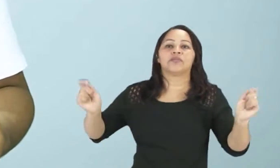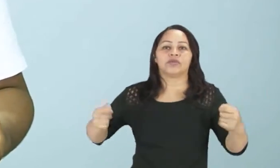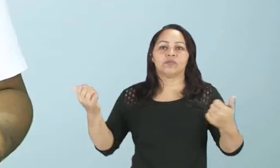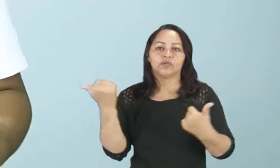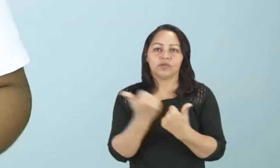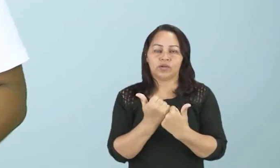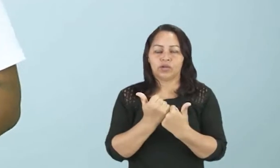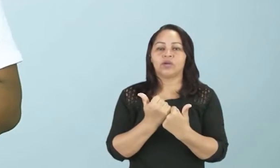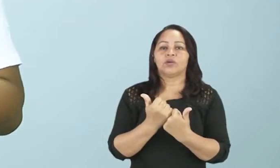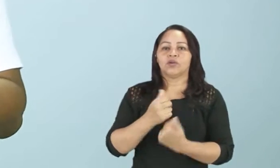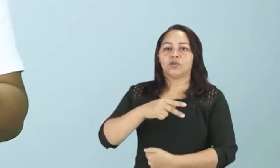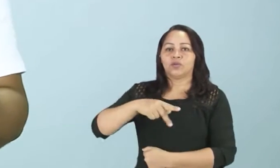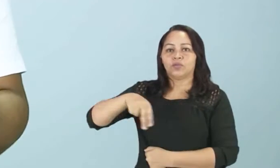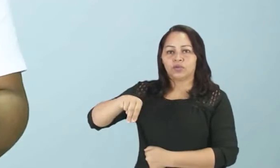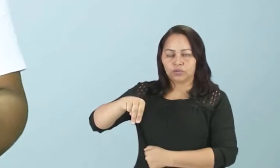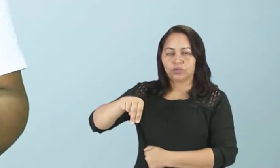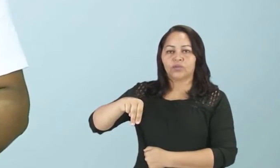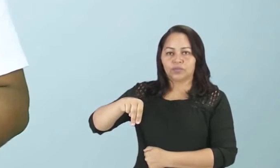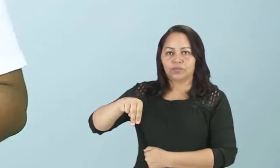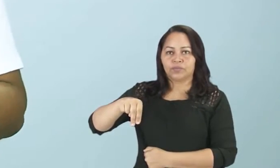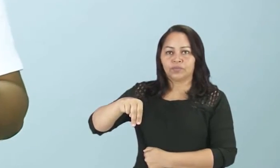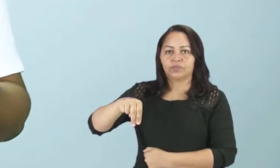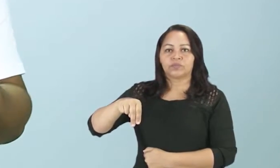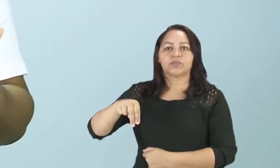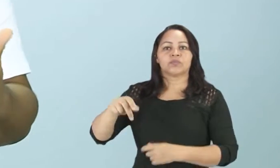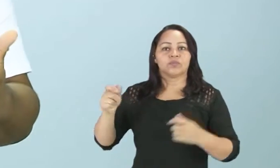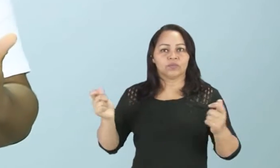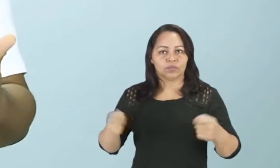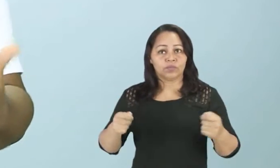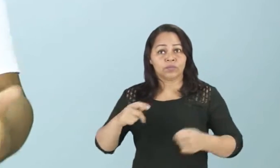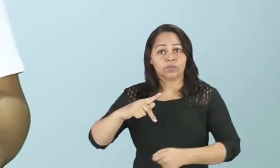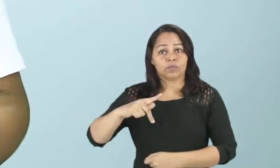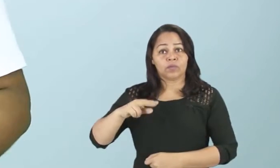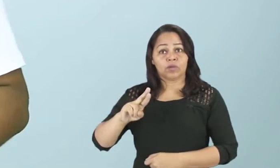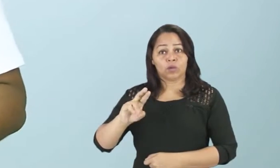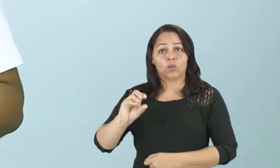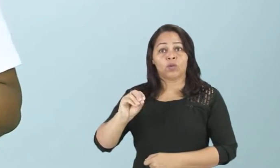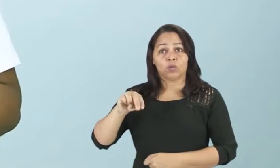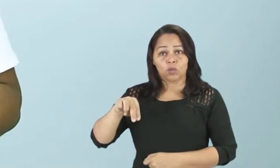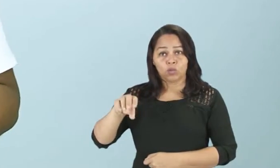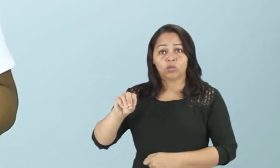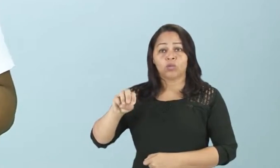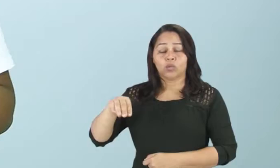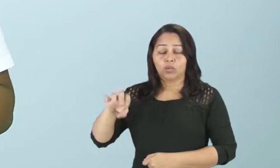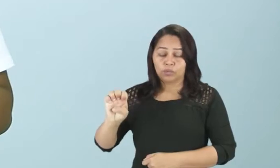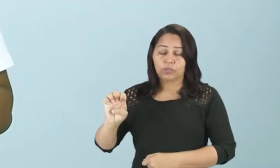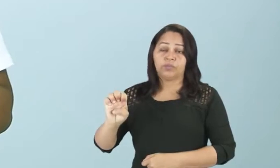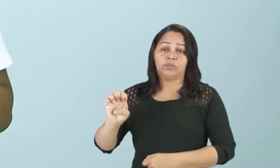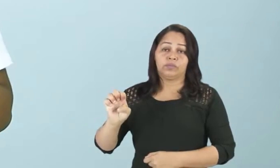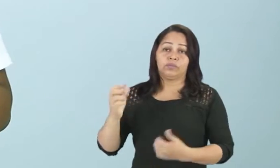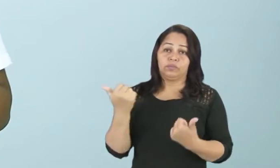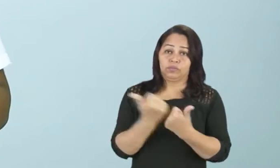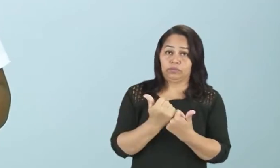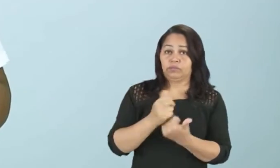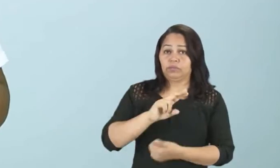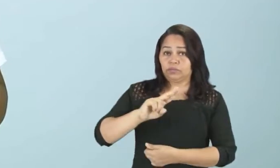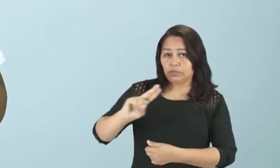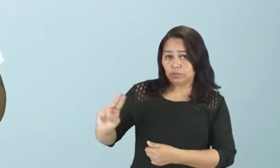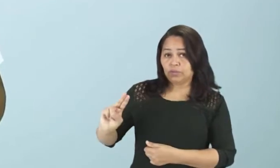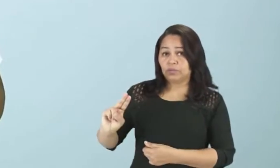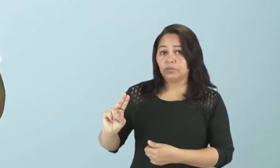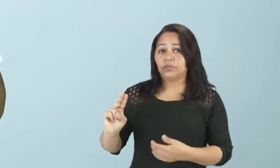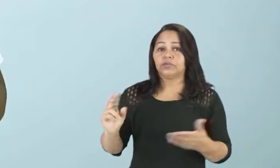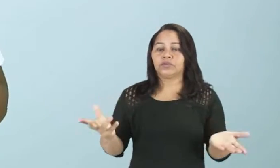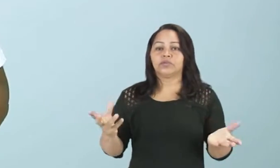dos pronomes, que vai fazendo essa substituição ali do nome ou substituição, né, de elementos